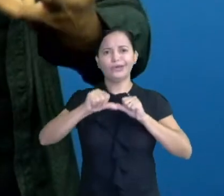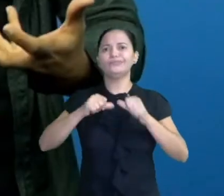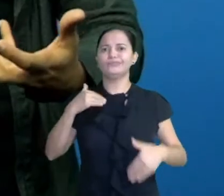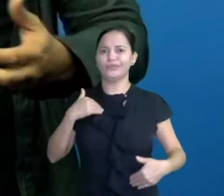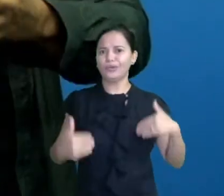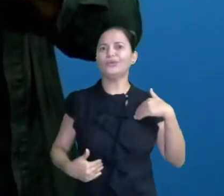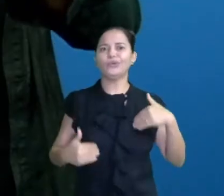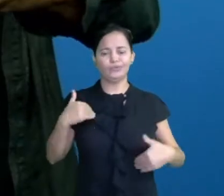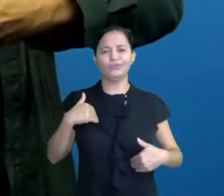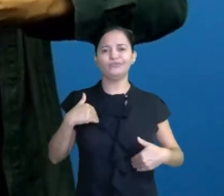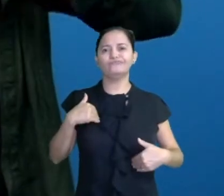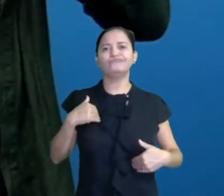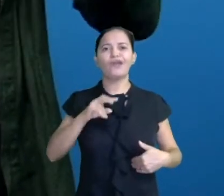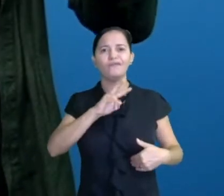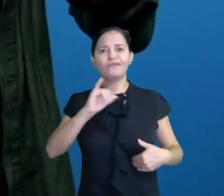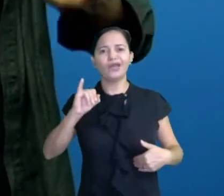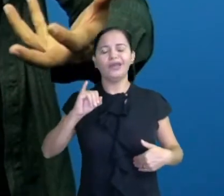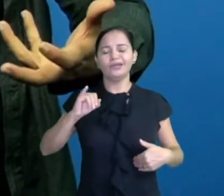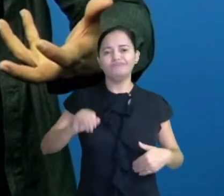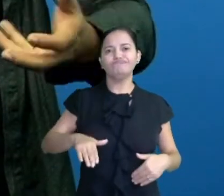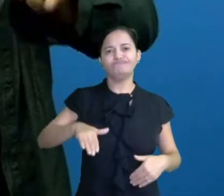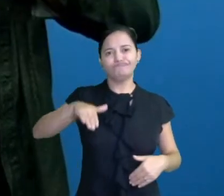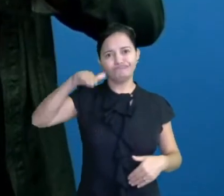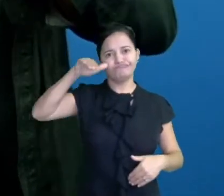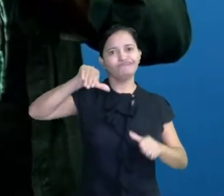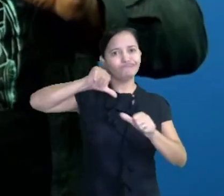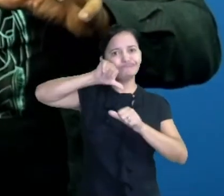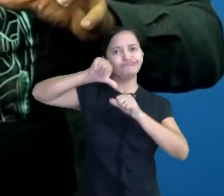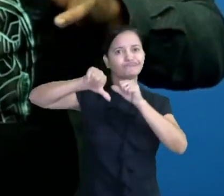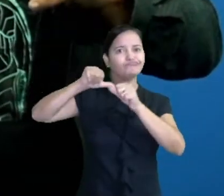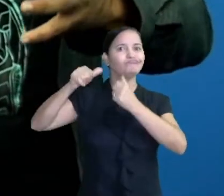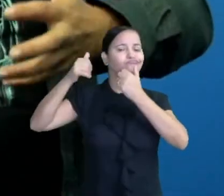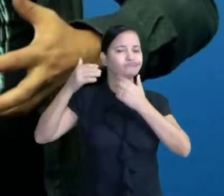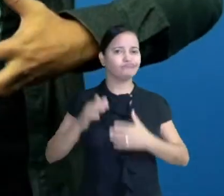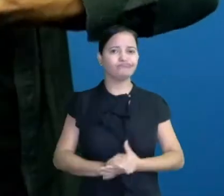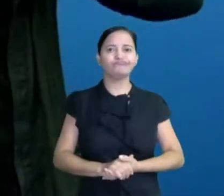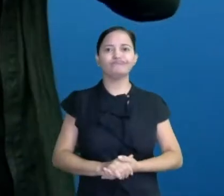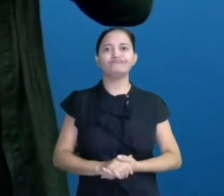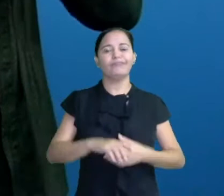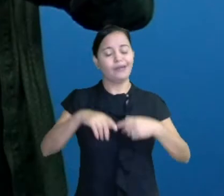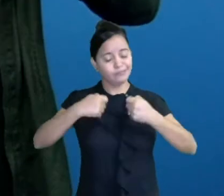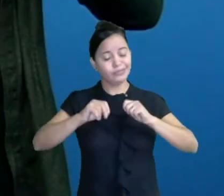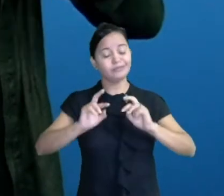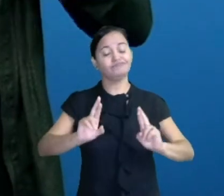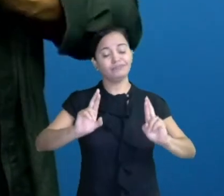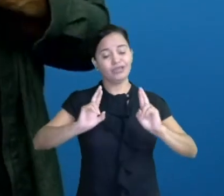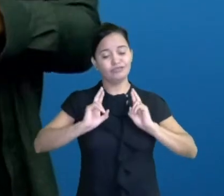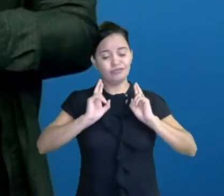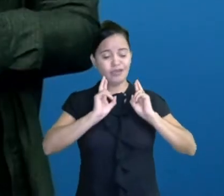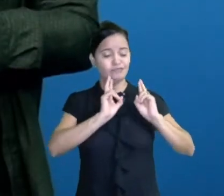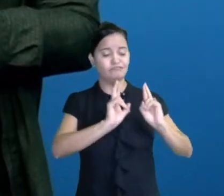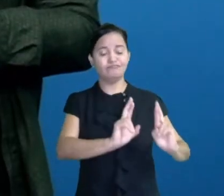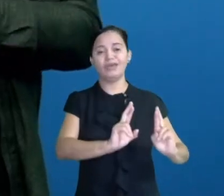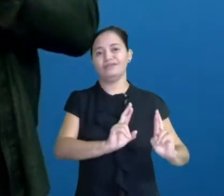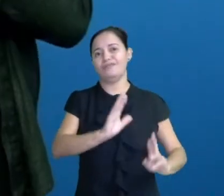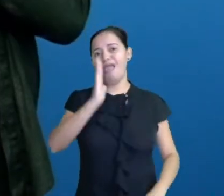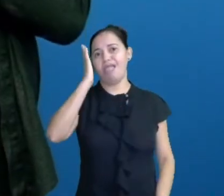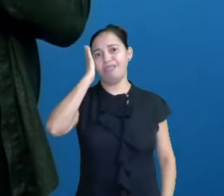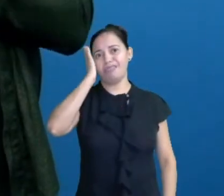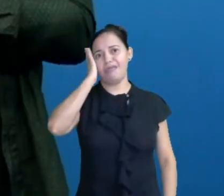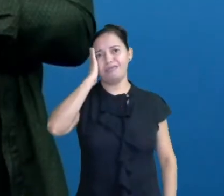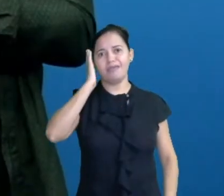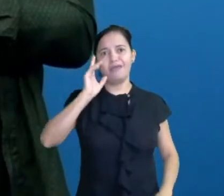identidade feminina, essa questão do conhecer-se a si mesmo, mas acima de tudo, se respeitar e entender quem você é.